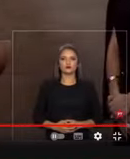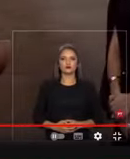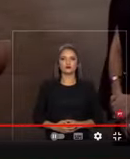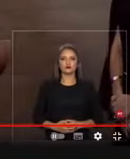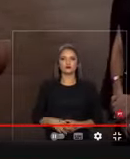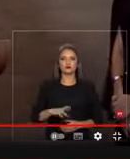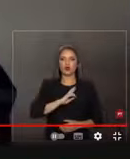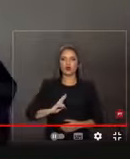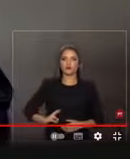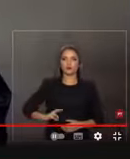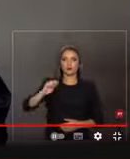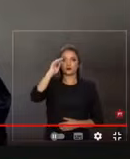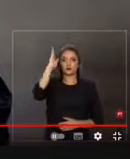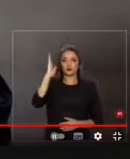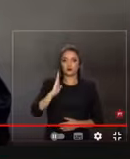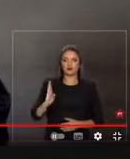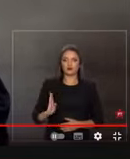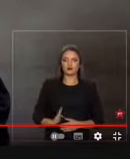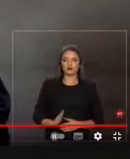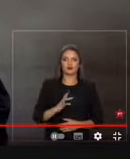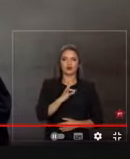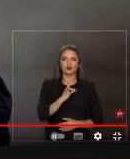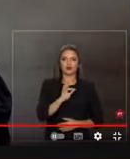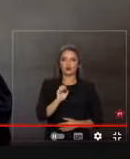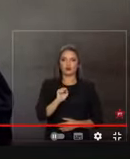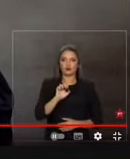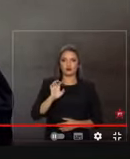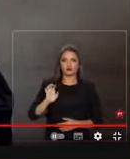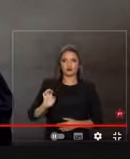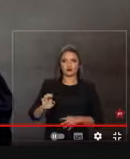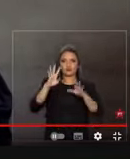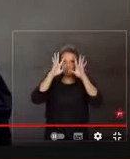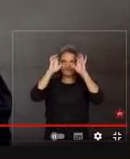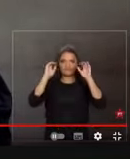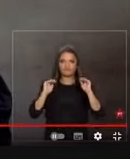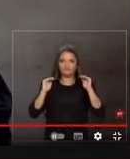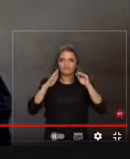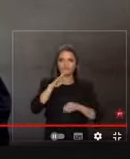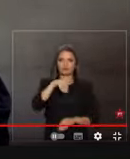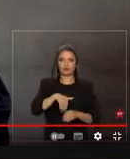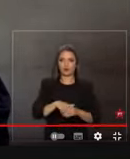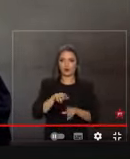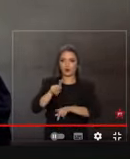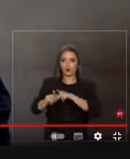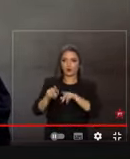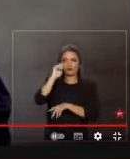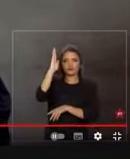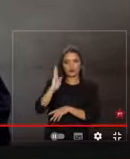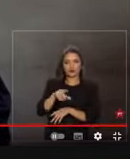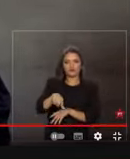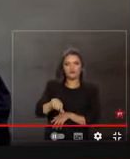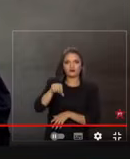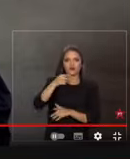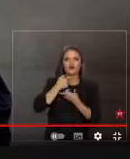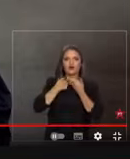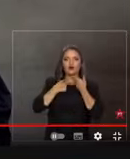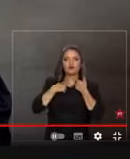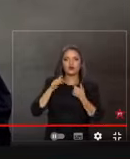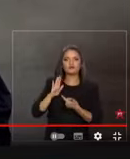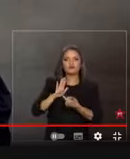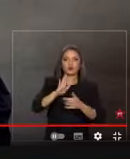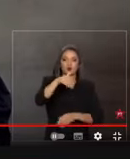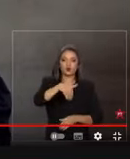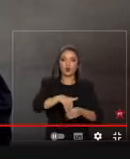República Federativa do Brasil, Tribunal Superior Eleitoral. Pela vontade do povo brasileiro, expressa nas urnas